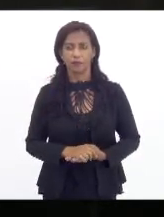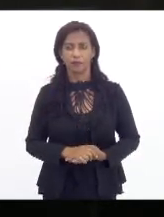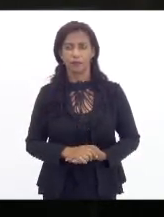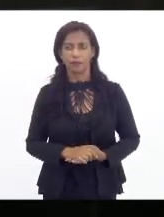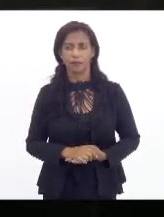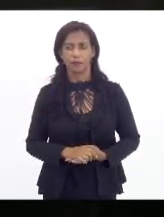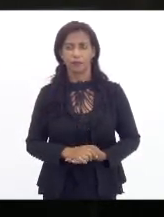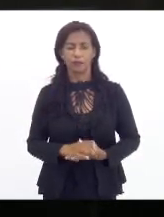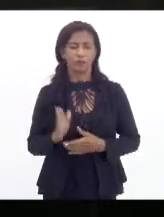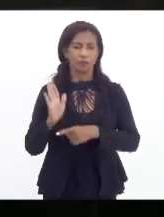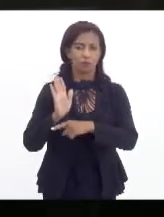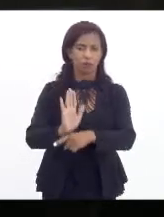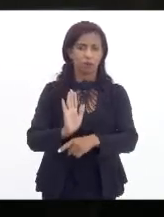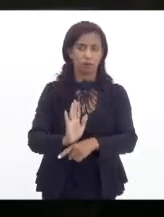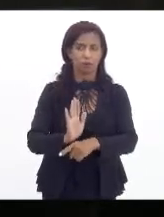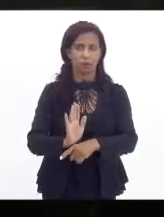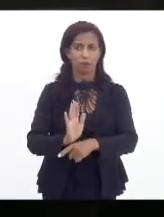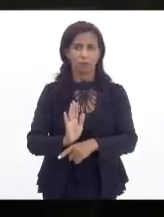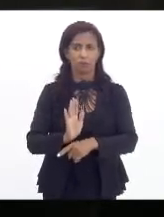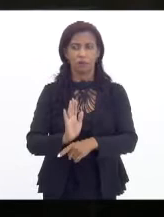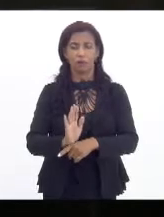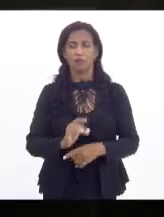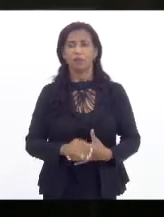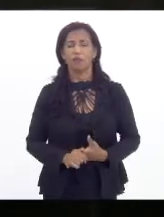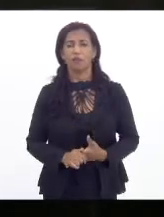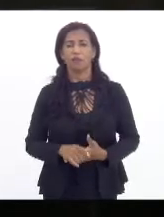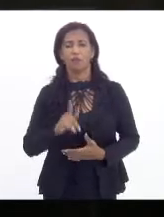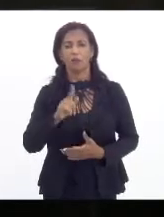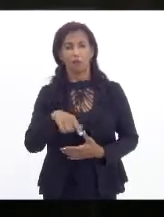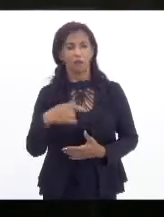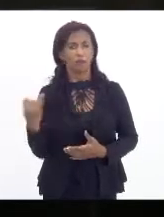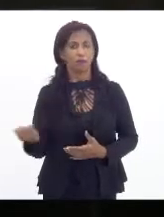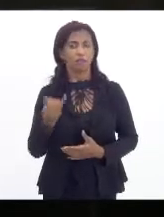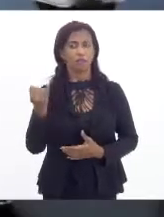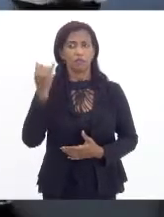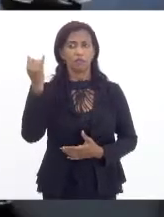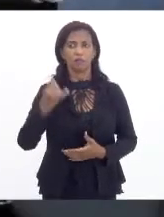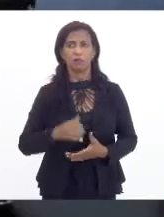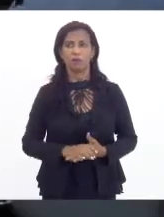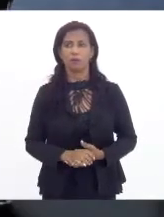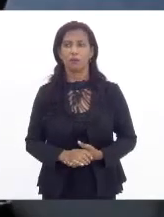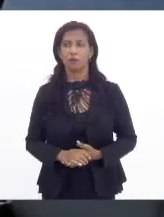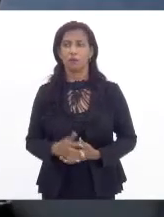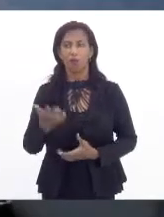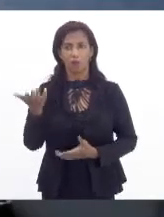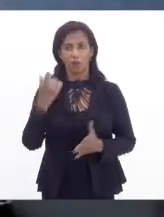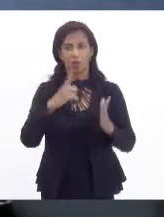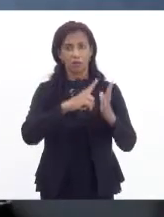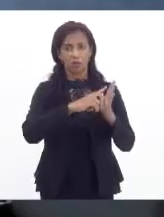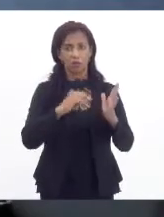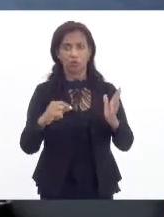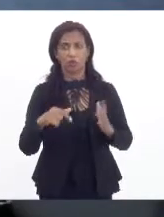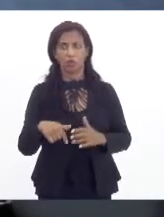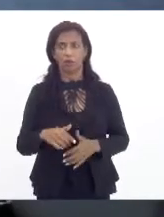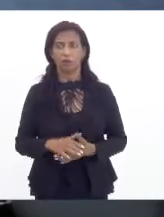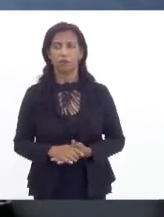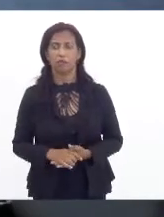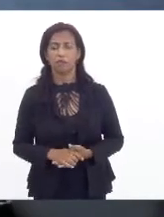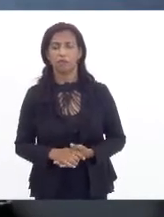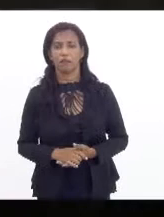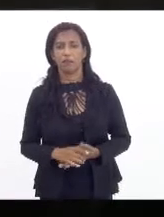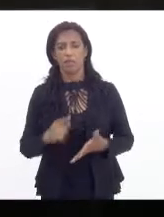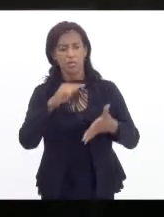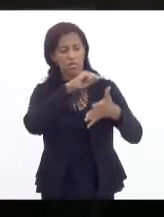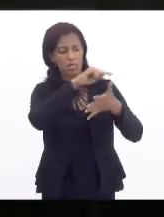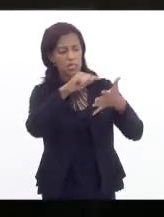que a sua contribuição é muito relevante. Eu quero destacar aqui